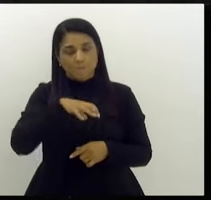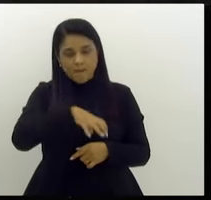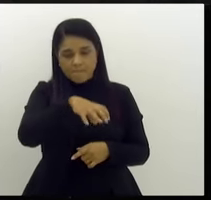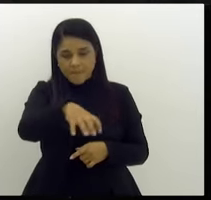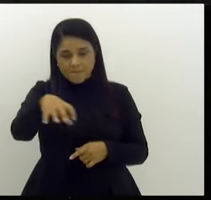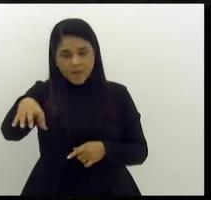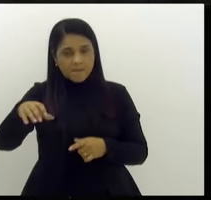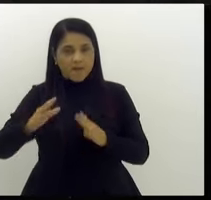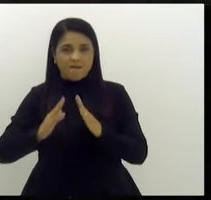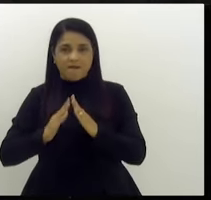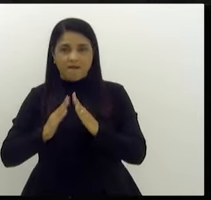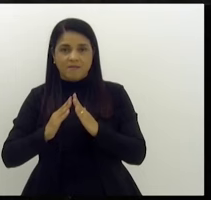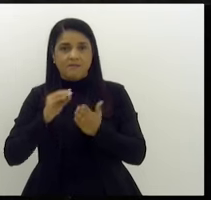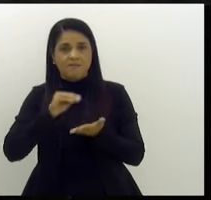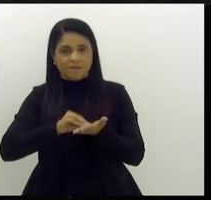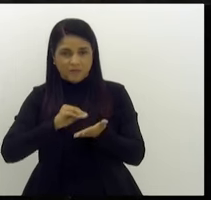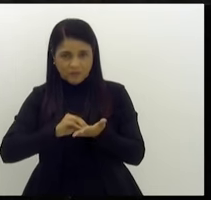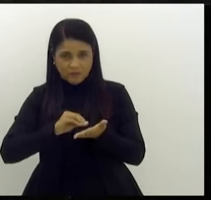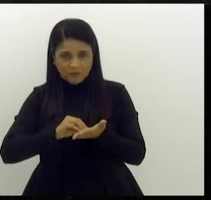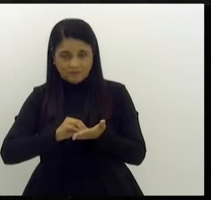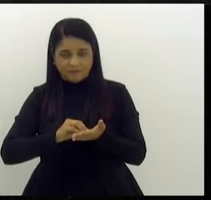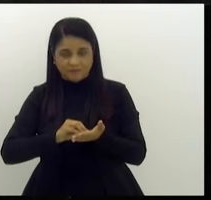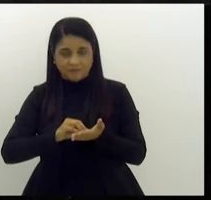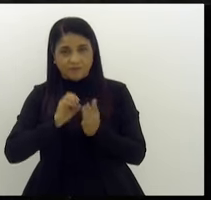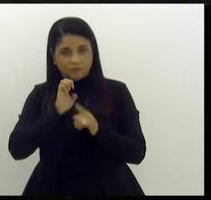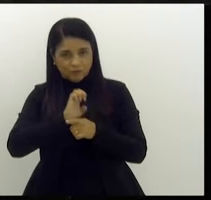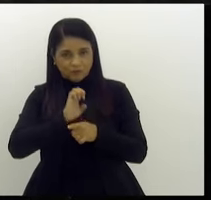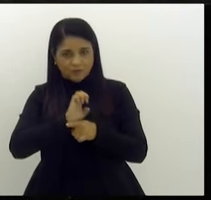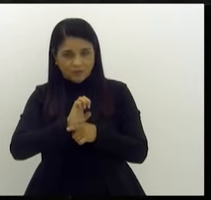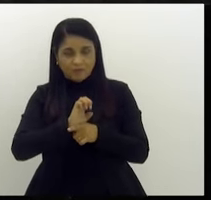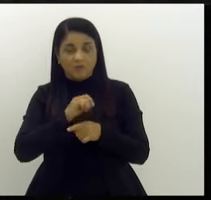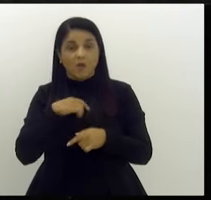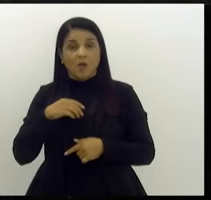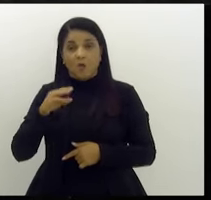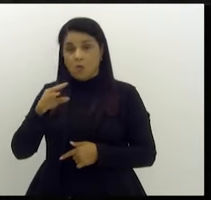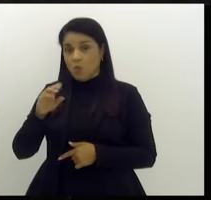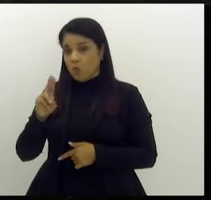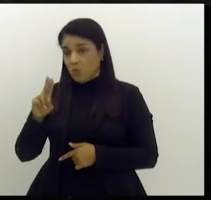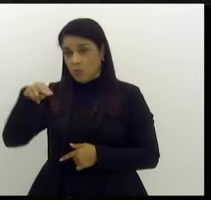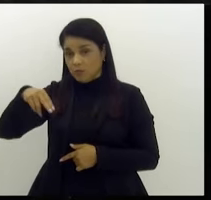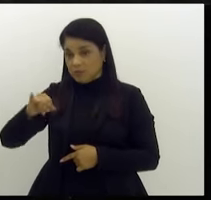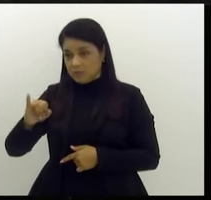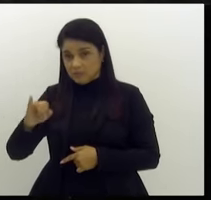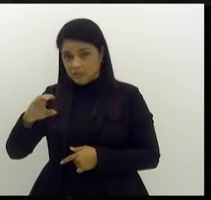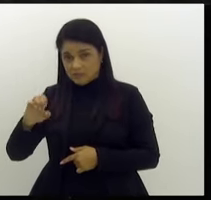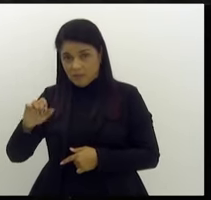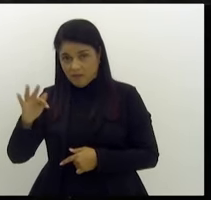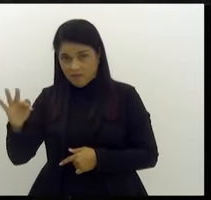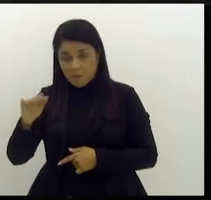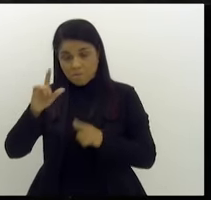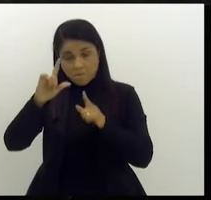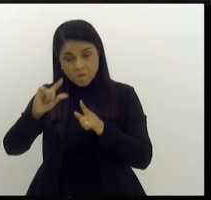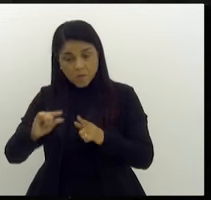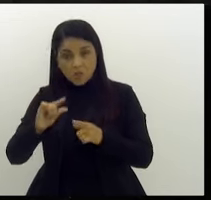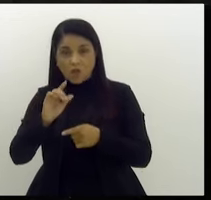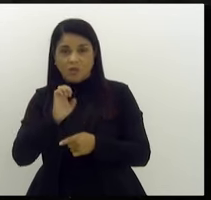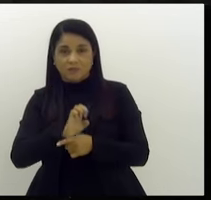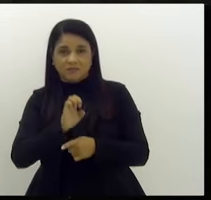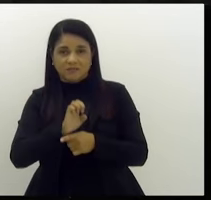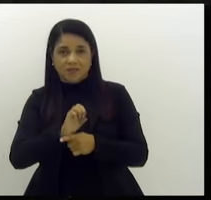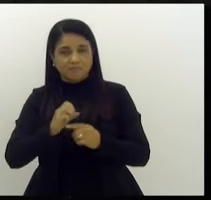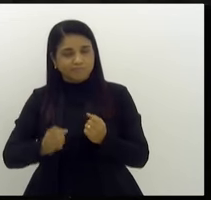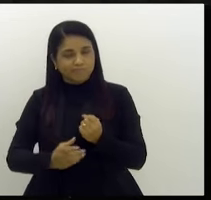nacional no nosso estado o que nos faz figurar segundo a Unicef num dos menores estados garantidores da